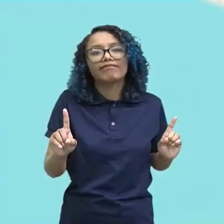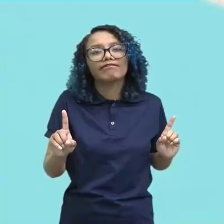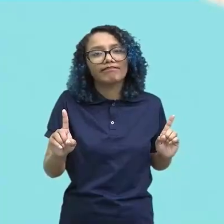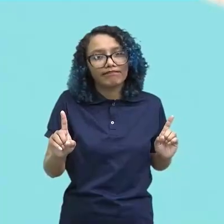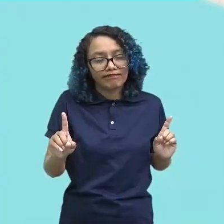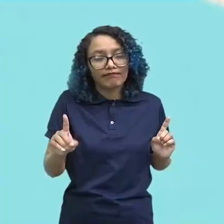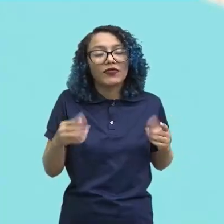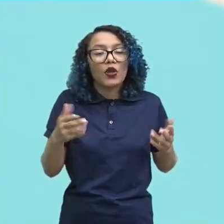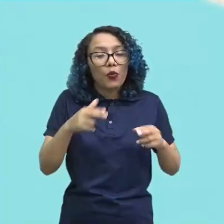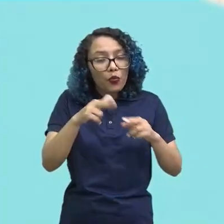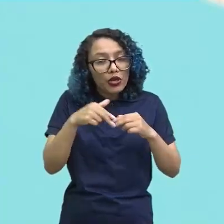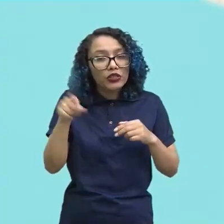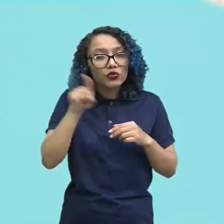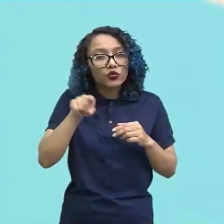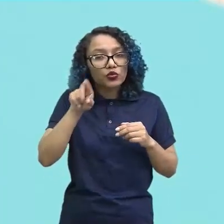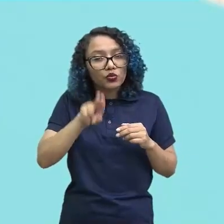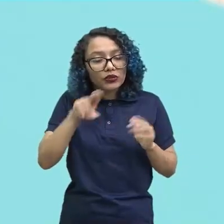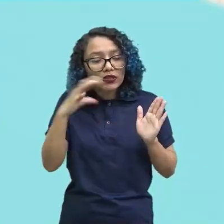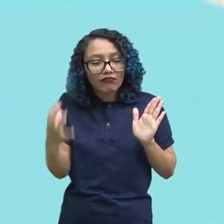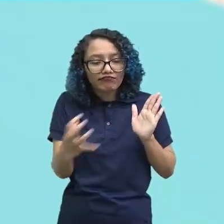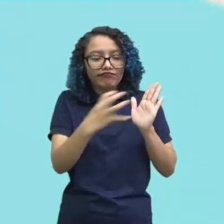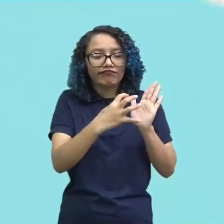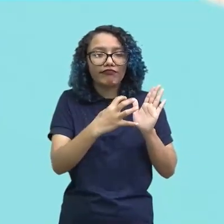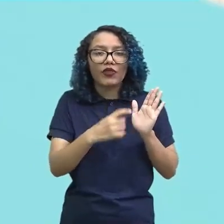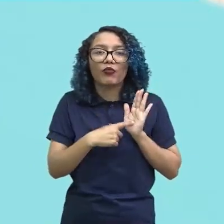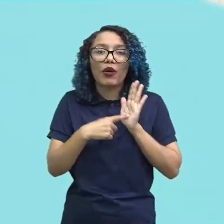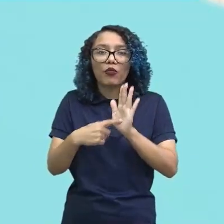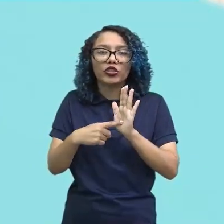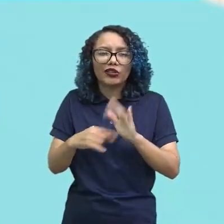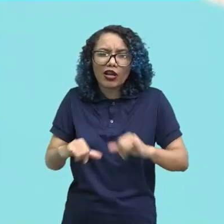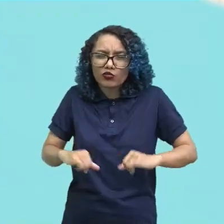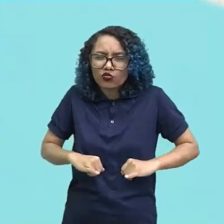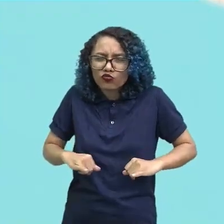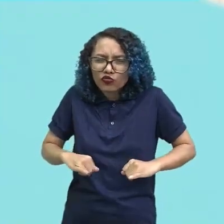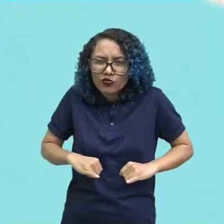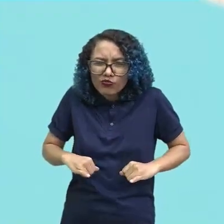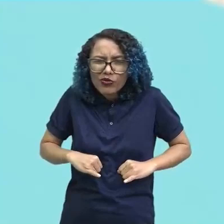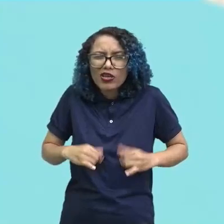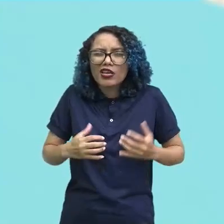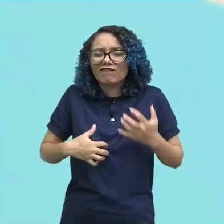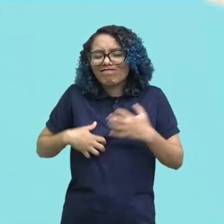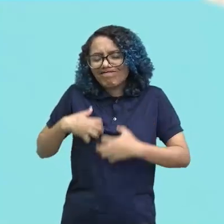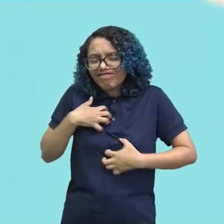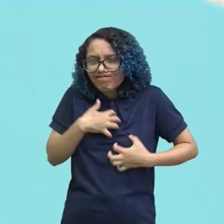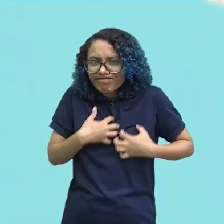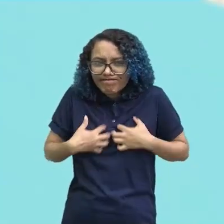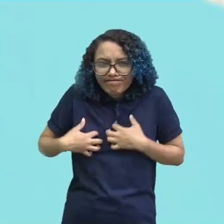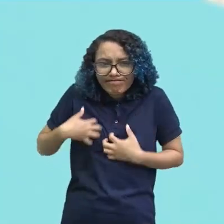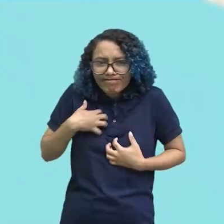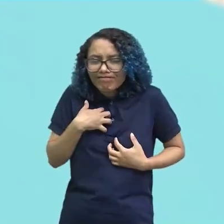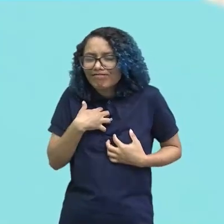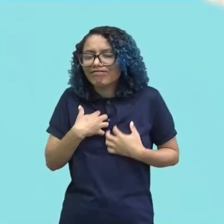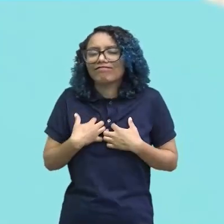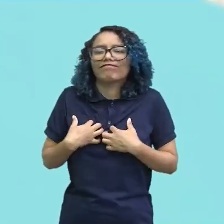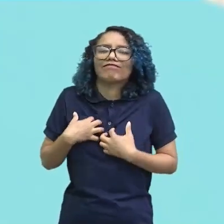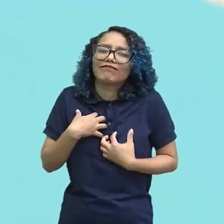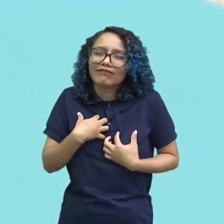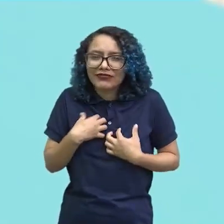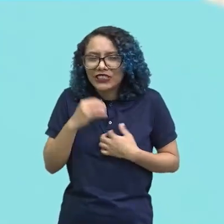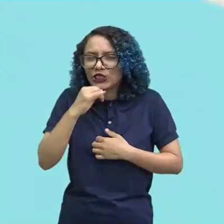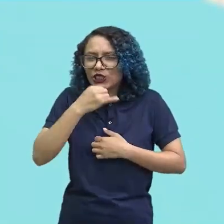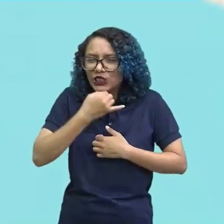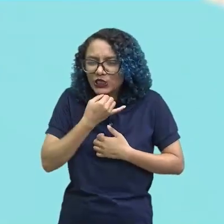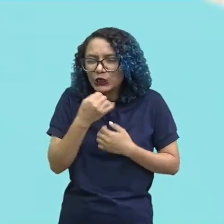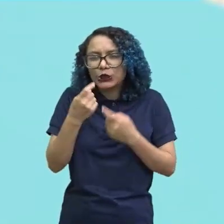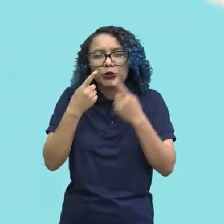que eu faço uso de uma hipérbole para enfatizar essa ideia desse sentimento de perda, esse